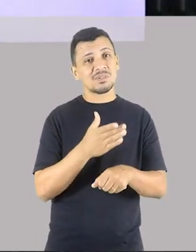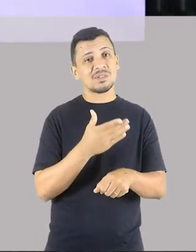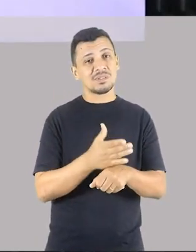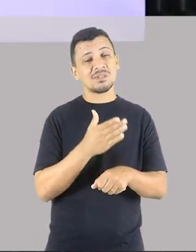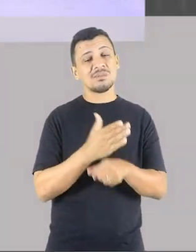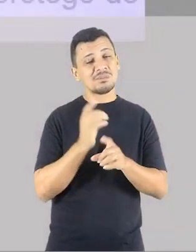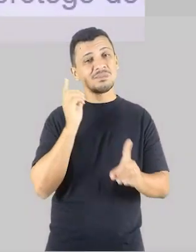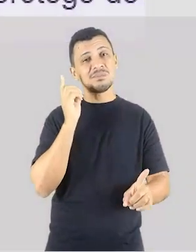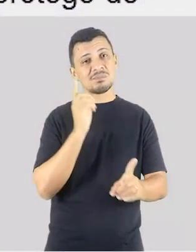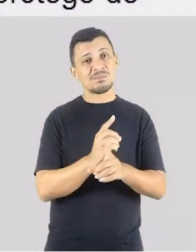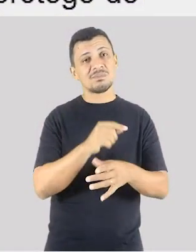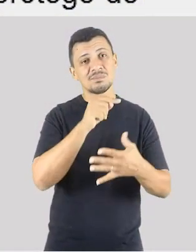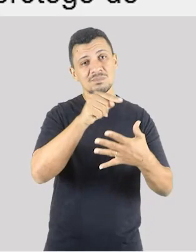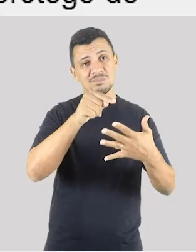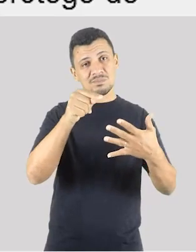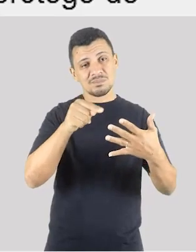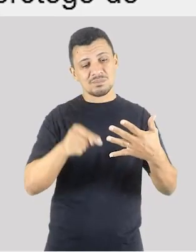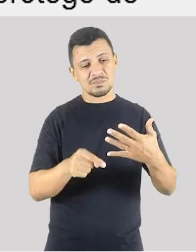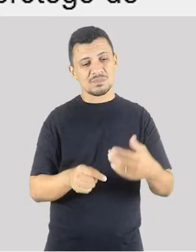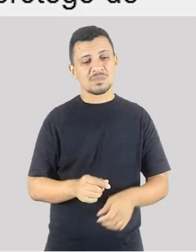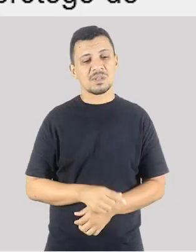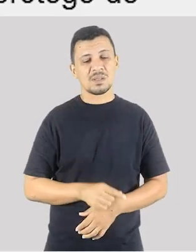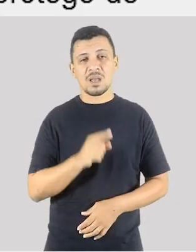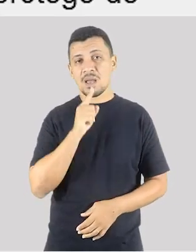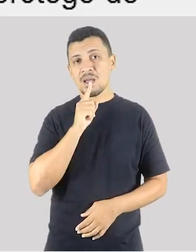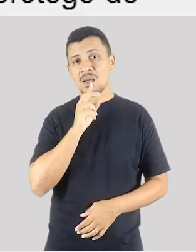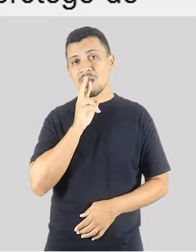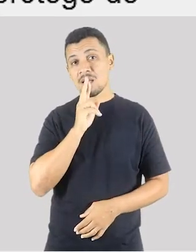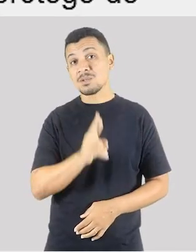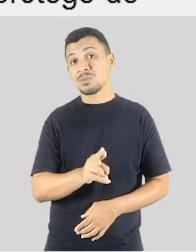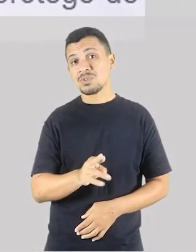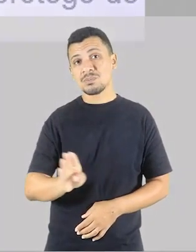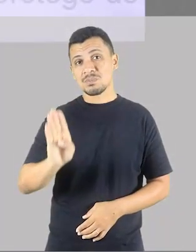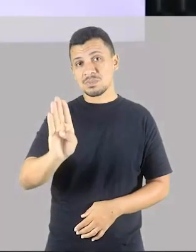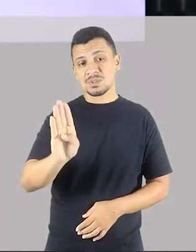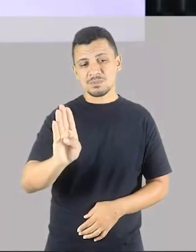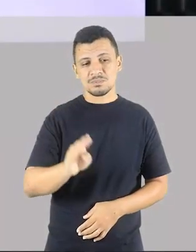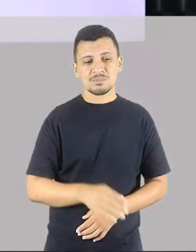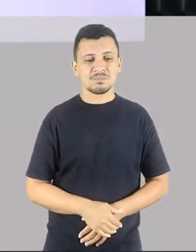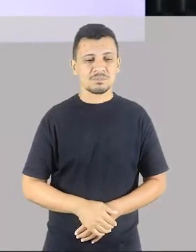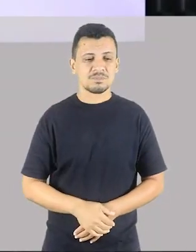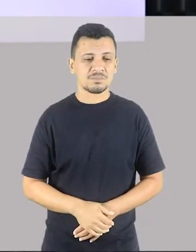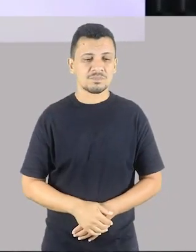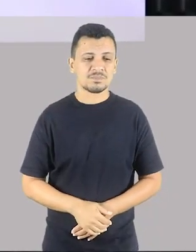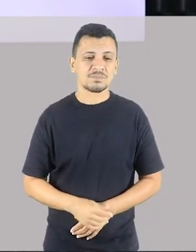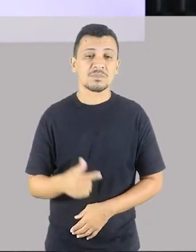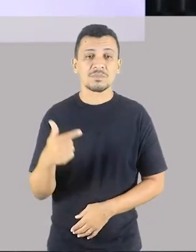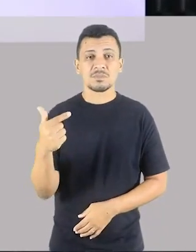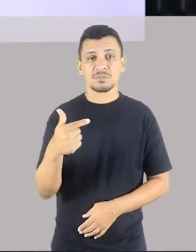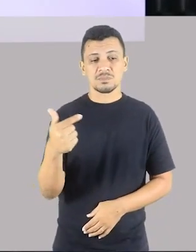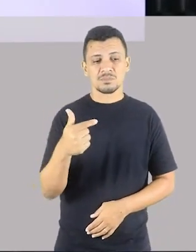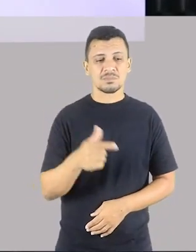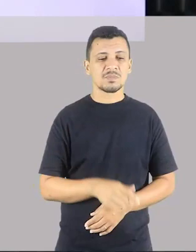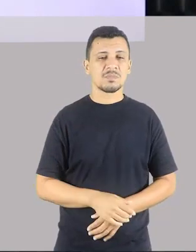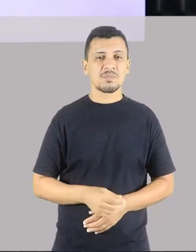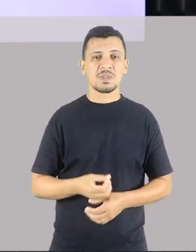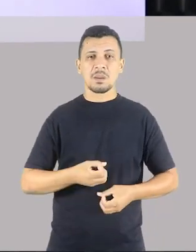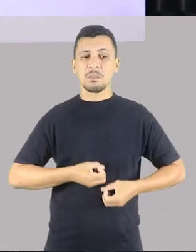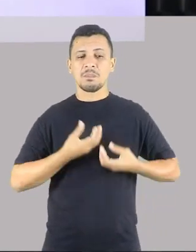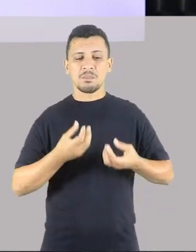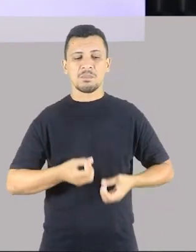nas outras alternativas. Então, primeira questão, letra B de bola. Vamos para a segunda. Esse aqui é um trechinho de um poema